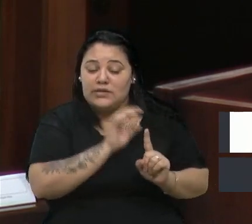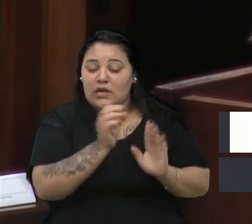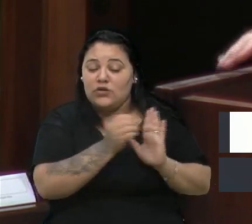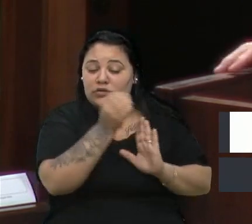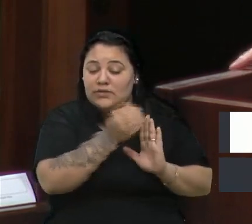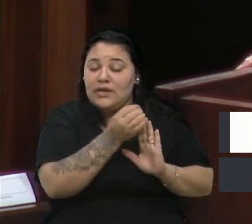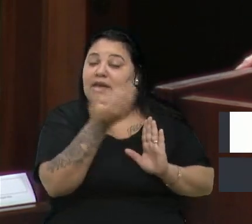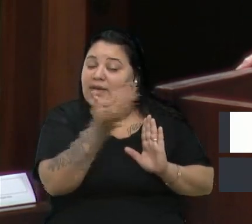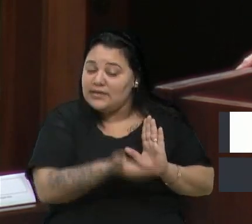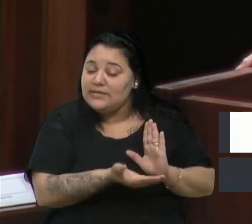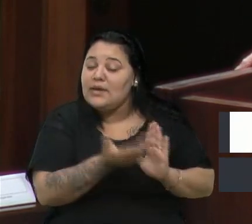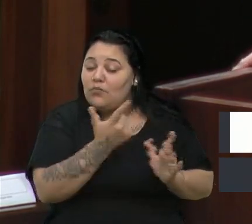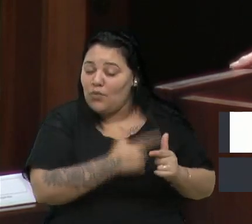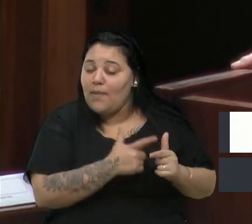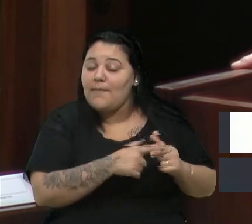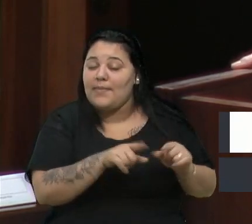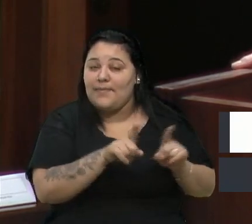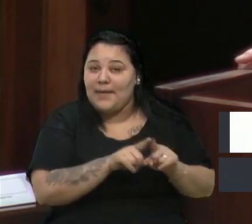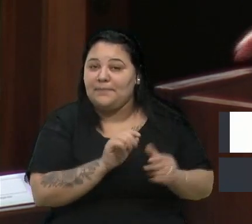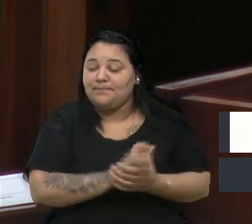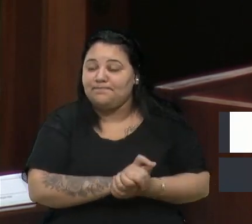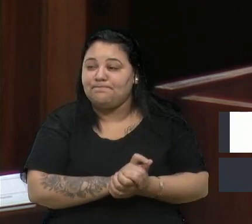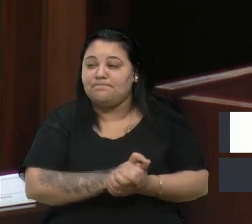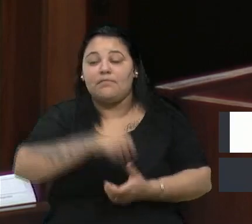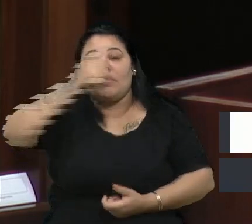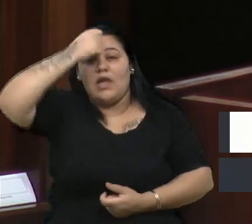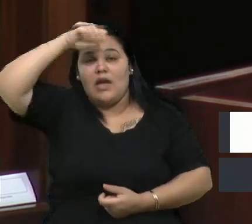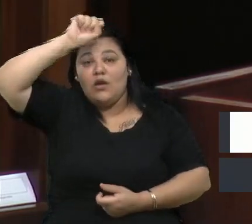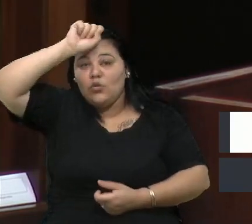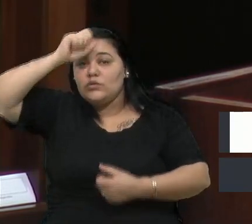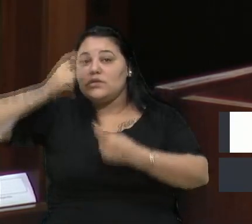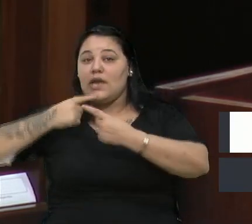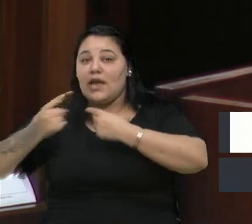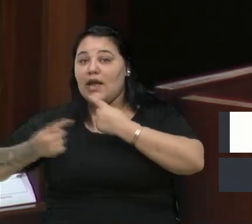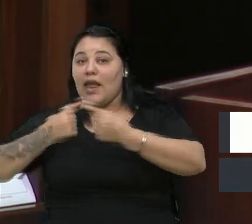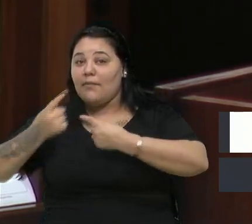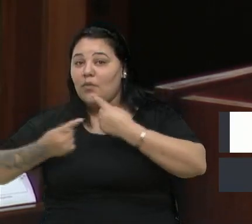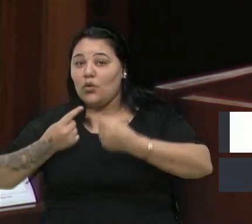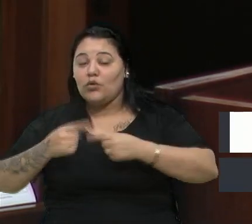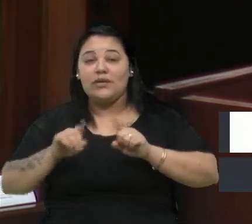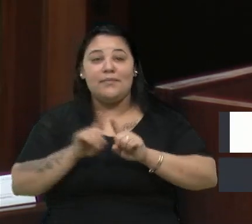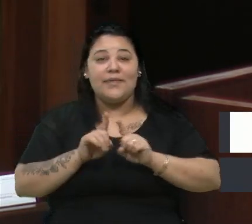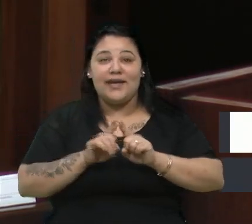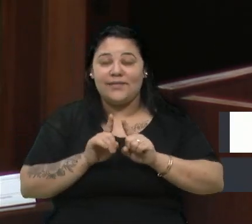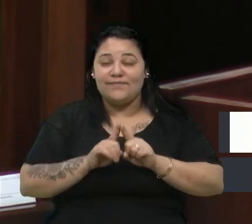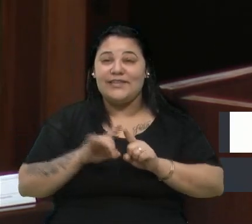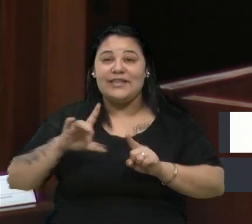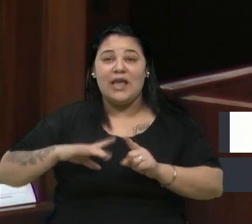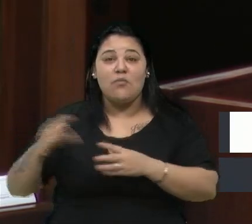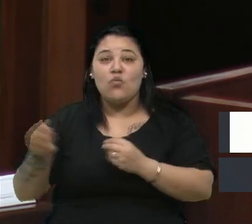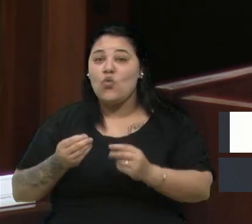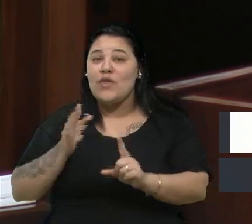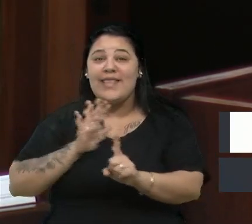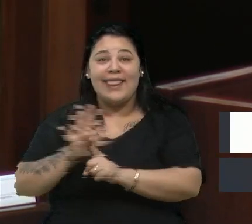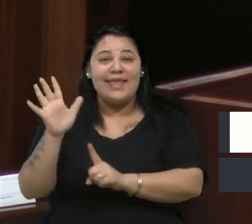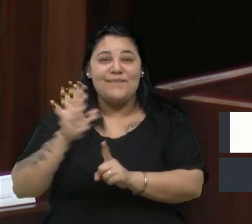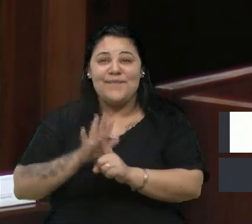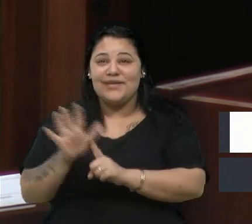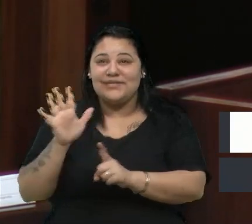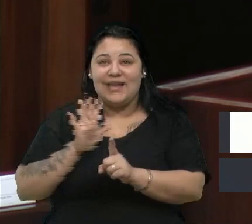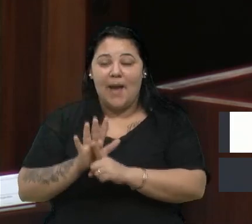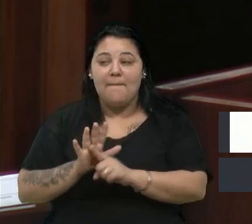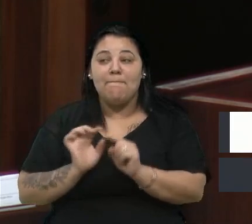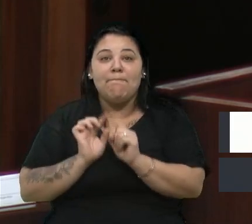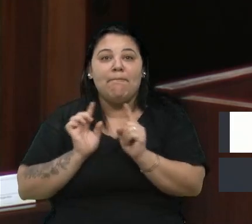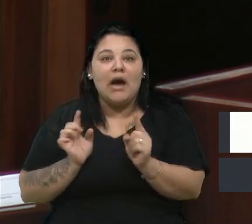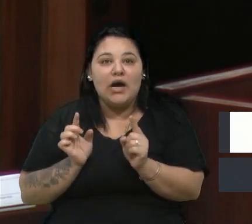um problema. A UX reclamou que ela é muito solicitada e muito demandada, mas